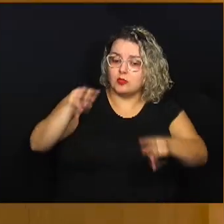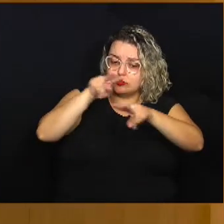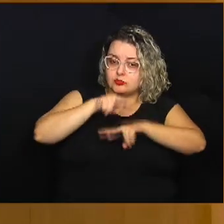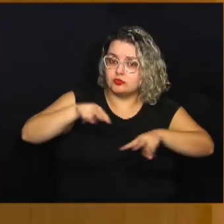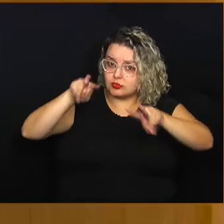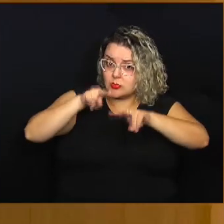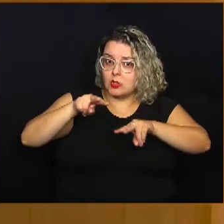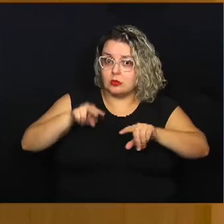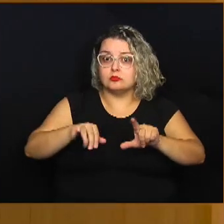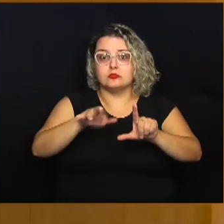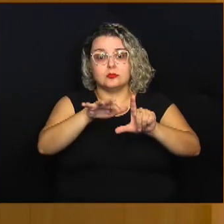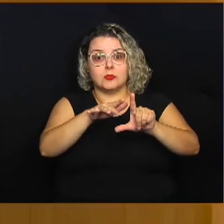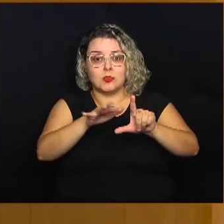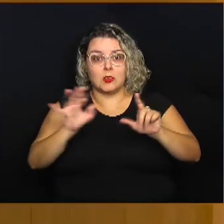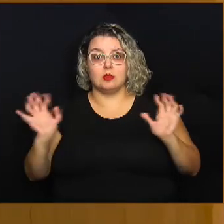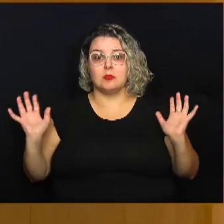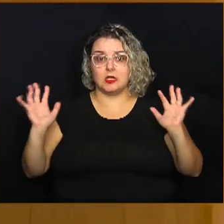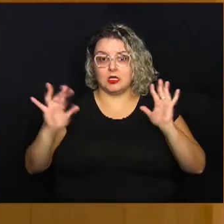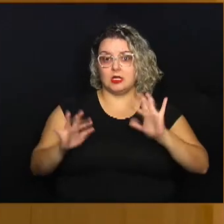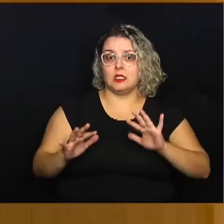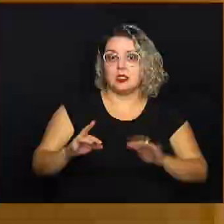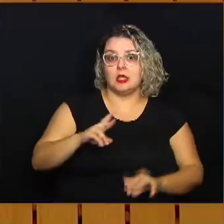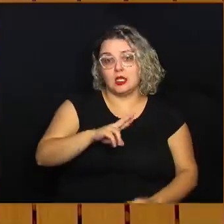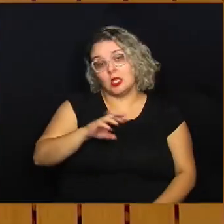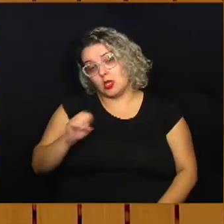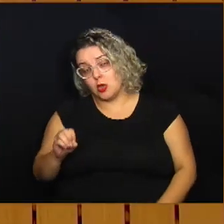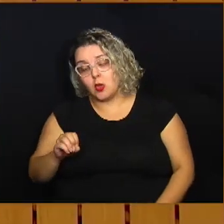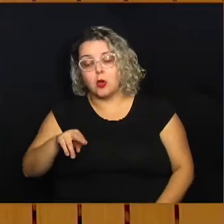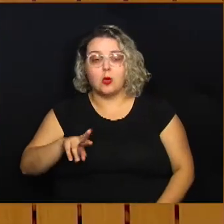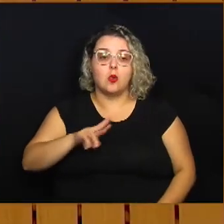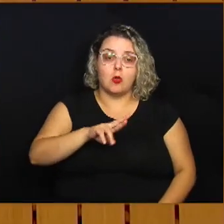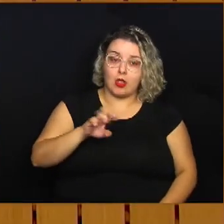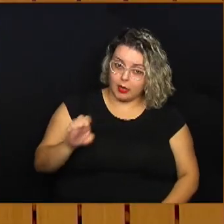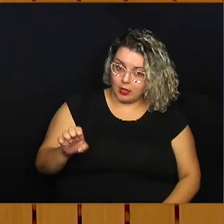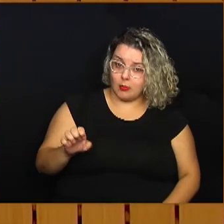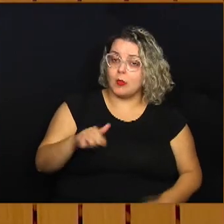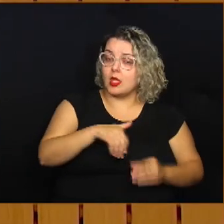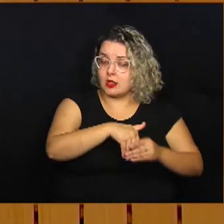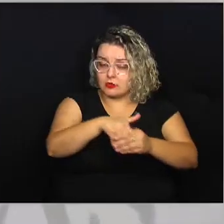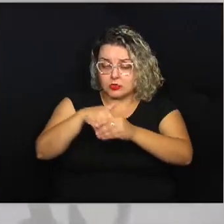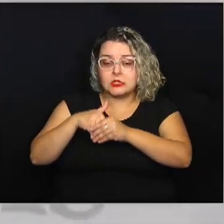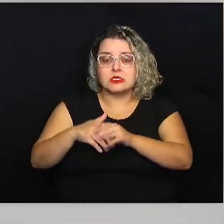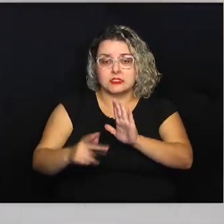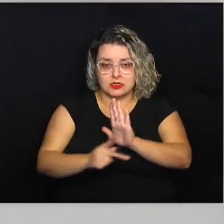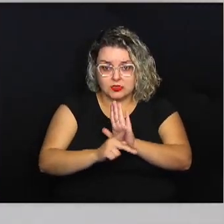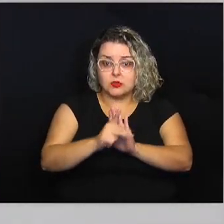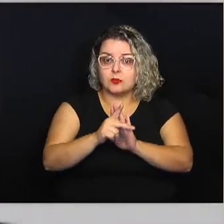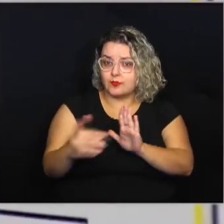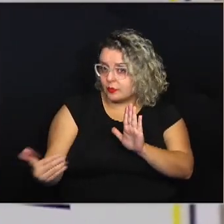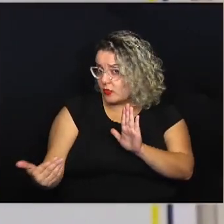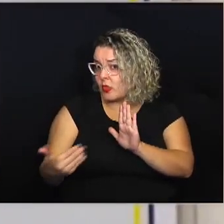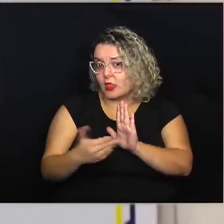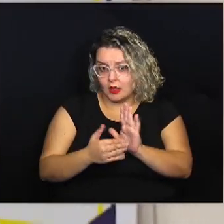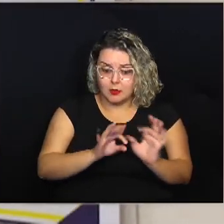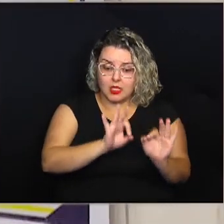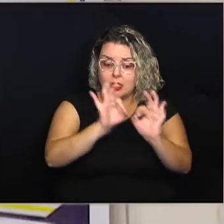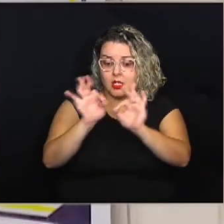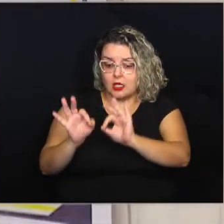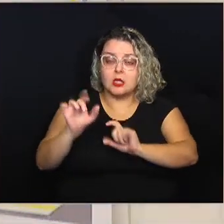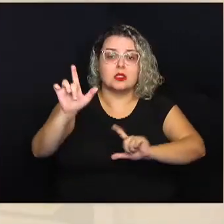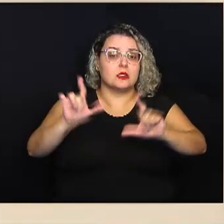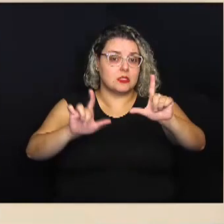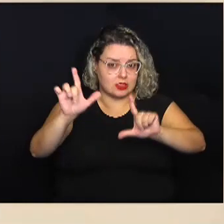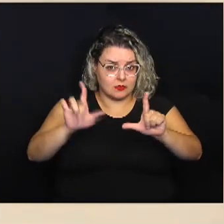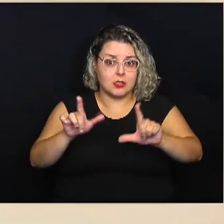para quem vinha às reuniões ordinárias ou extraordinárias para a votação dos projetos ou mesmo para quem acompanha pela TV